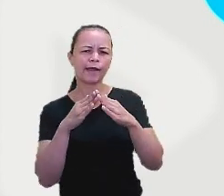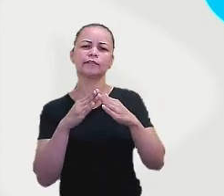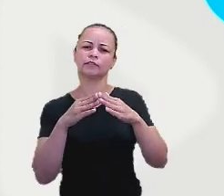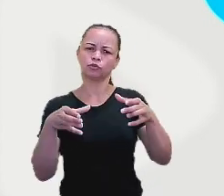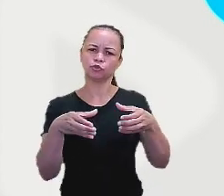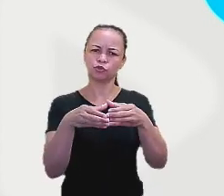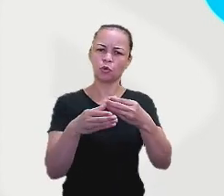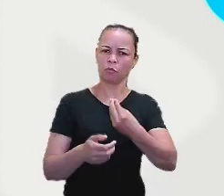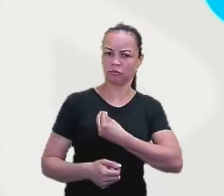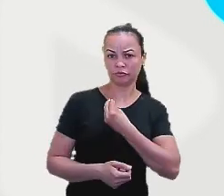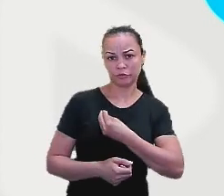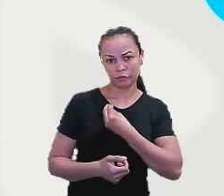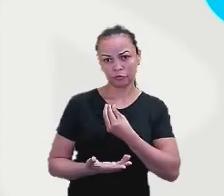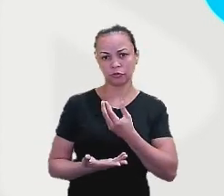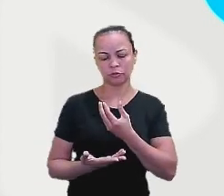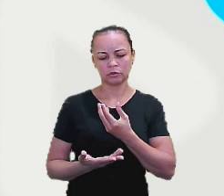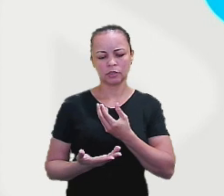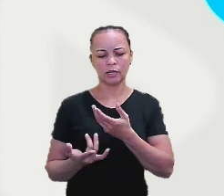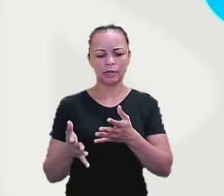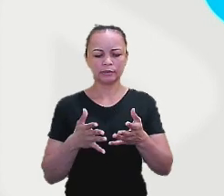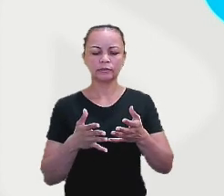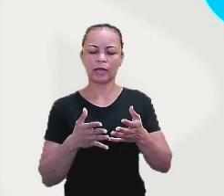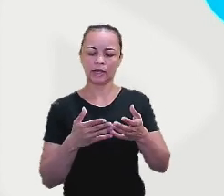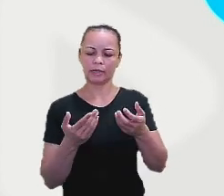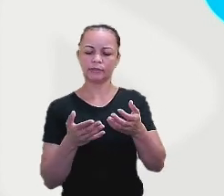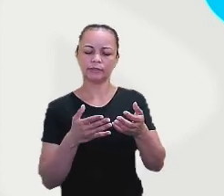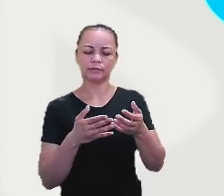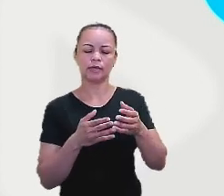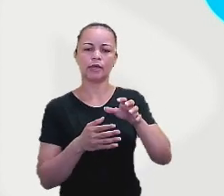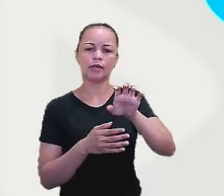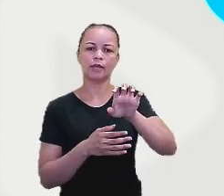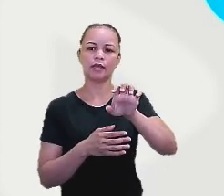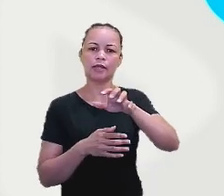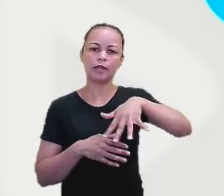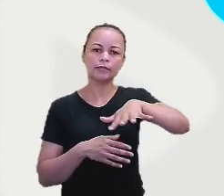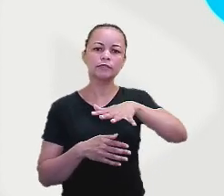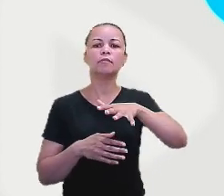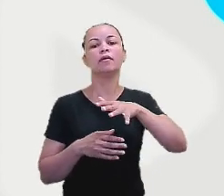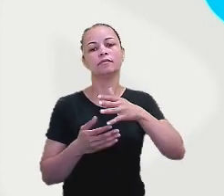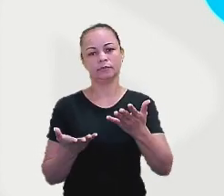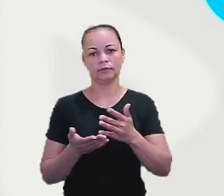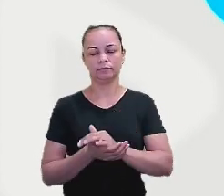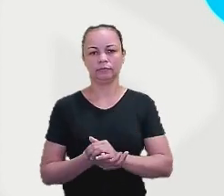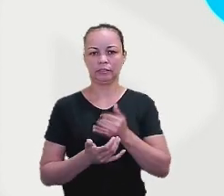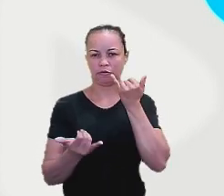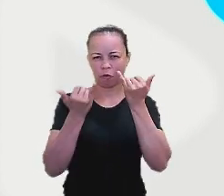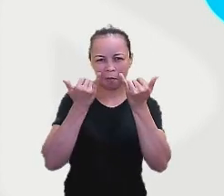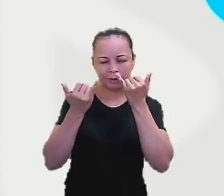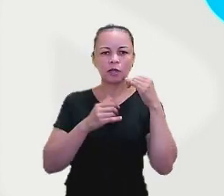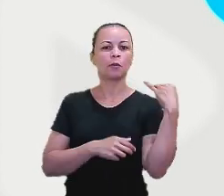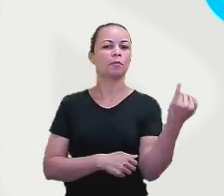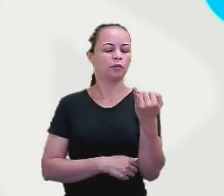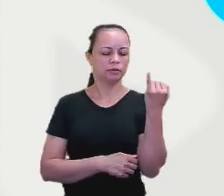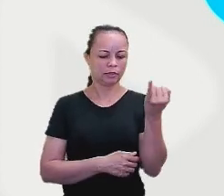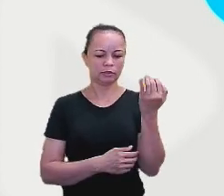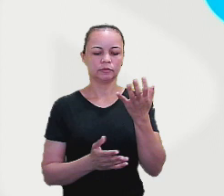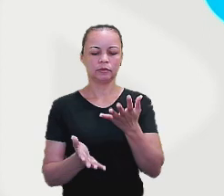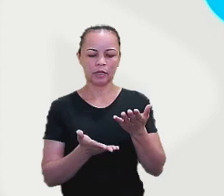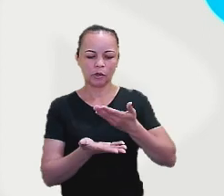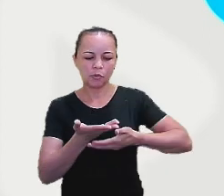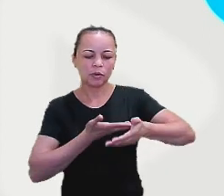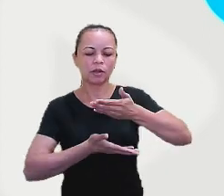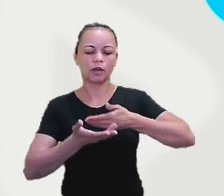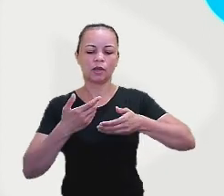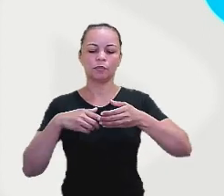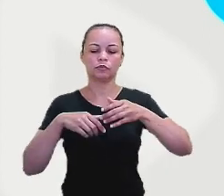vivos, das espécimes. Então, guarda essa informação. É o campo da biologia que estuda as interações entre